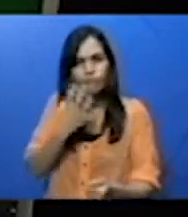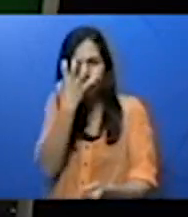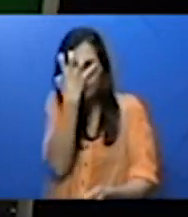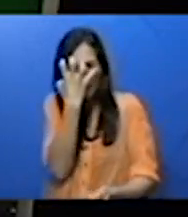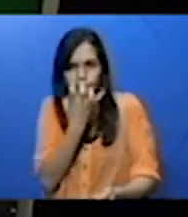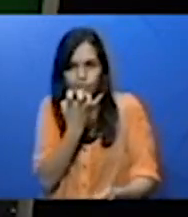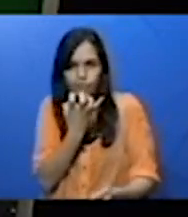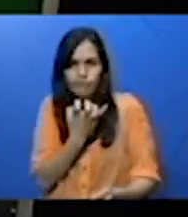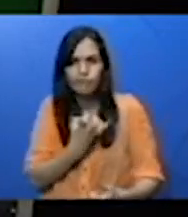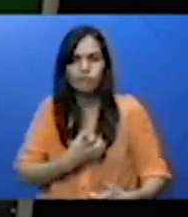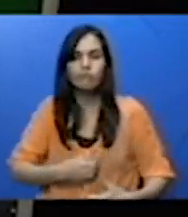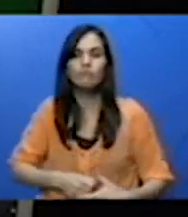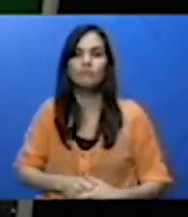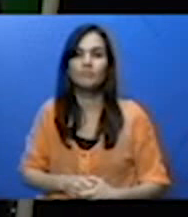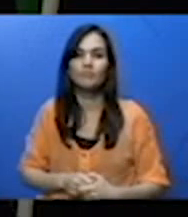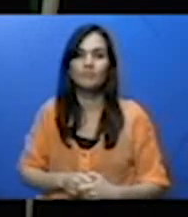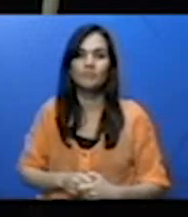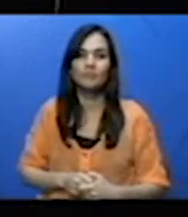arrogante,